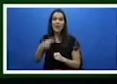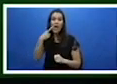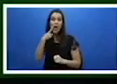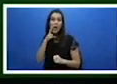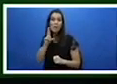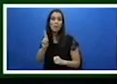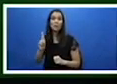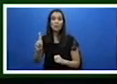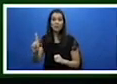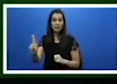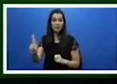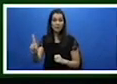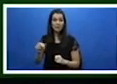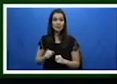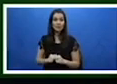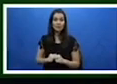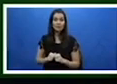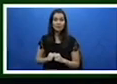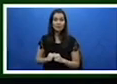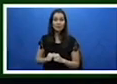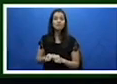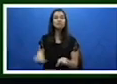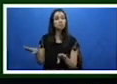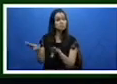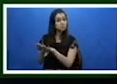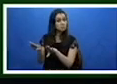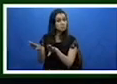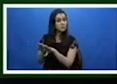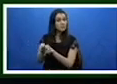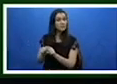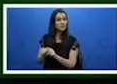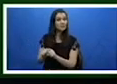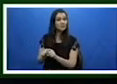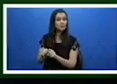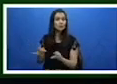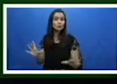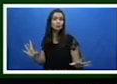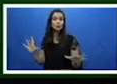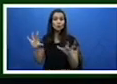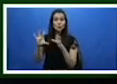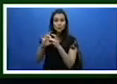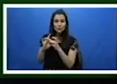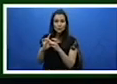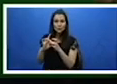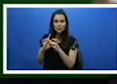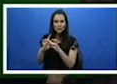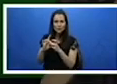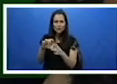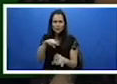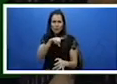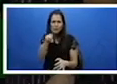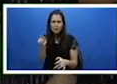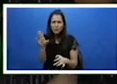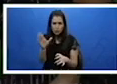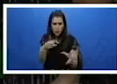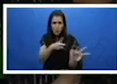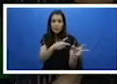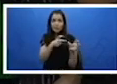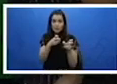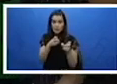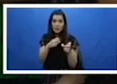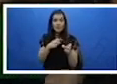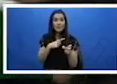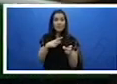respondeu, mesmo e juntos. Você já deve ter percebido que tem,